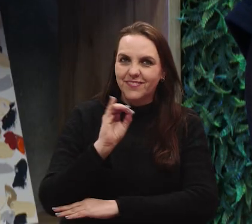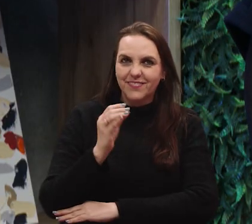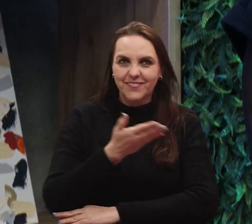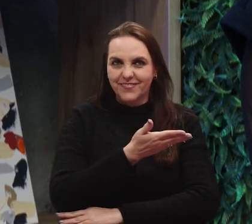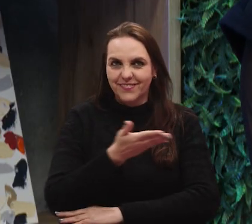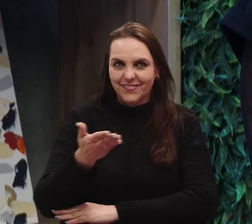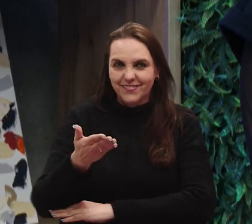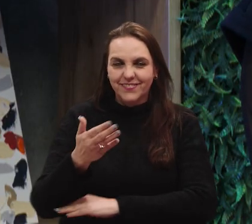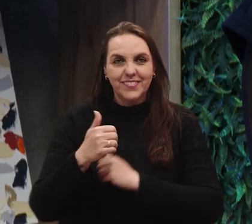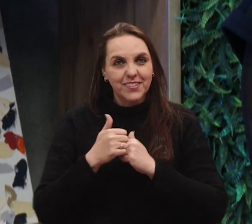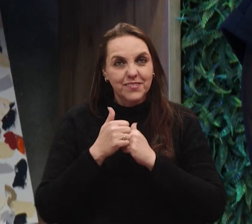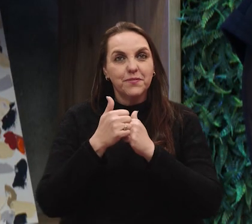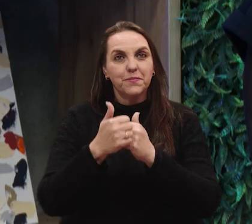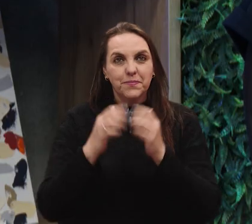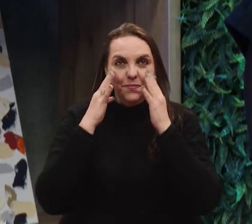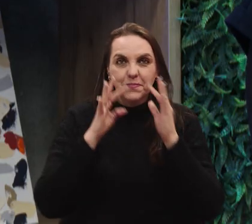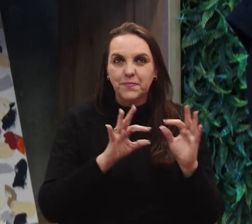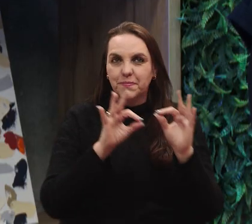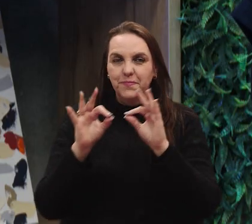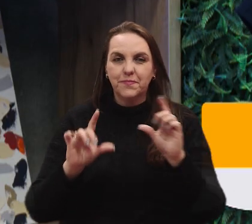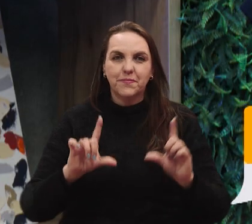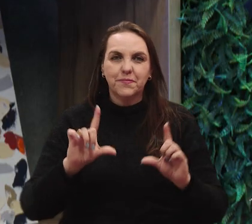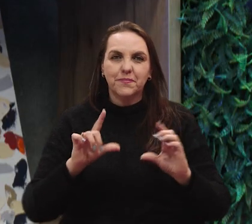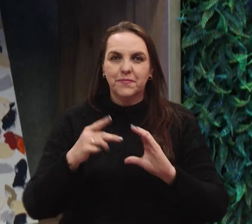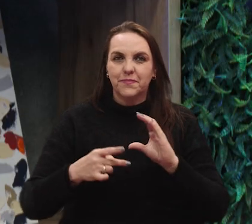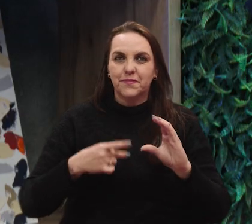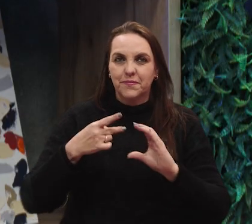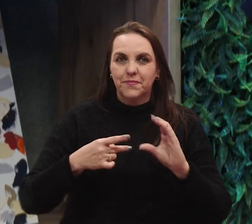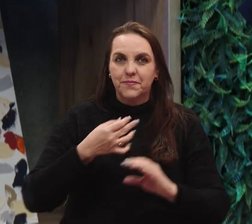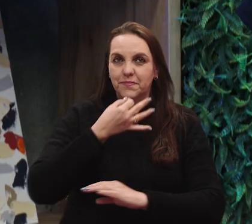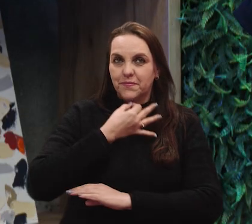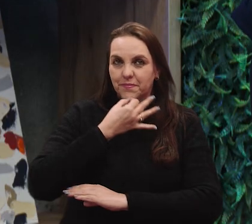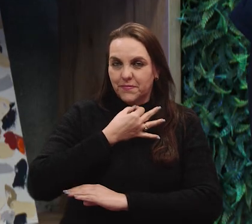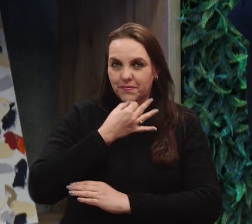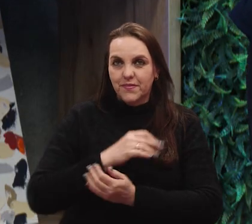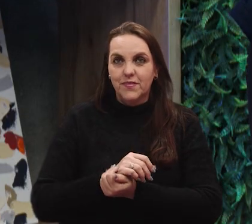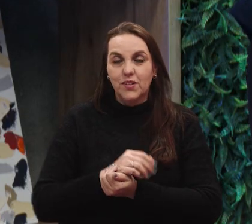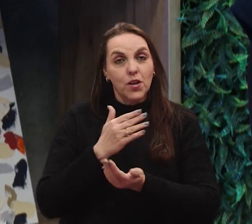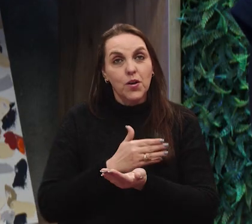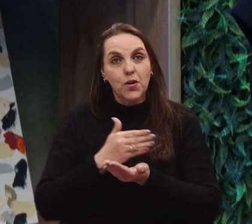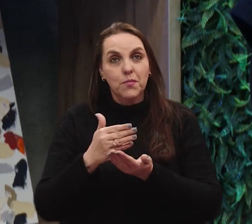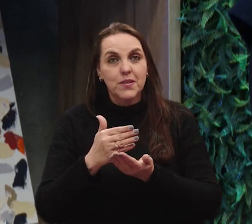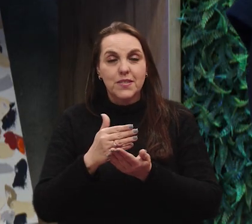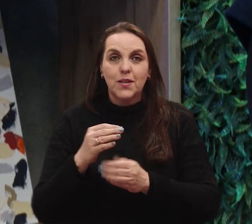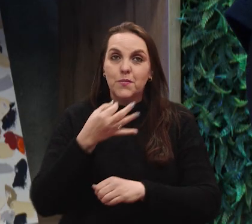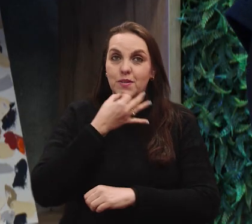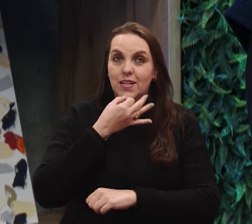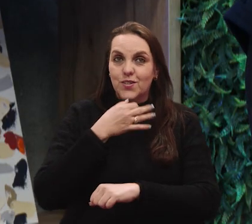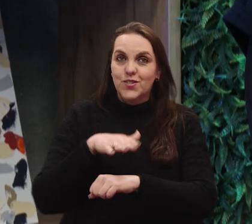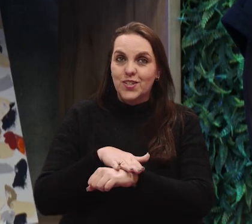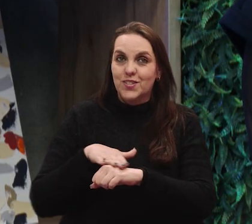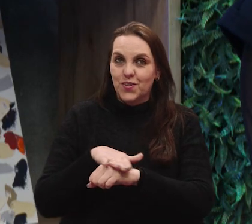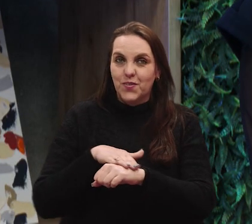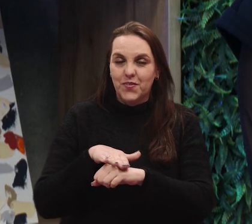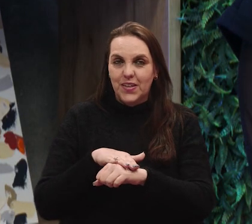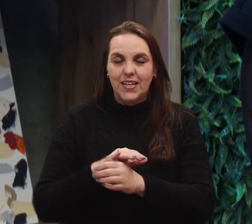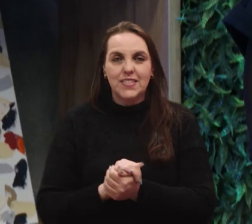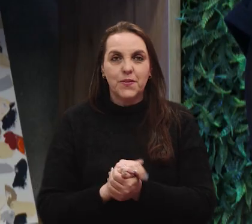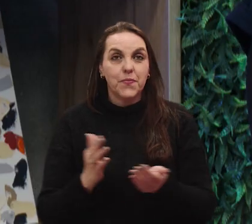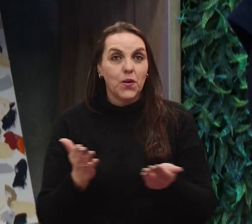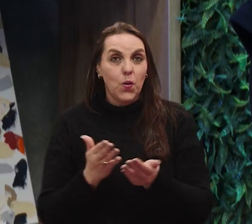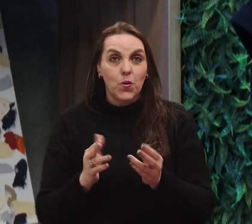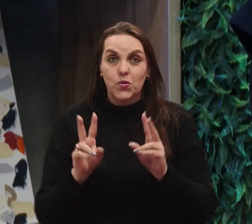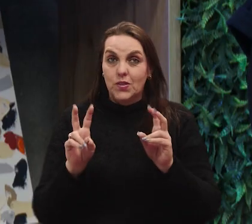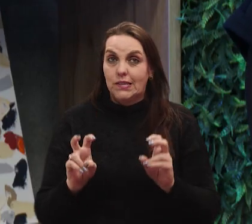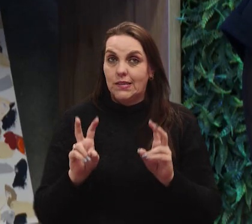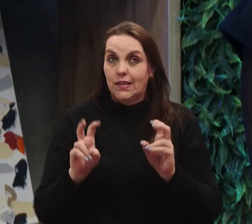Olá para você que nos acompanha pela TV Câmara de Caxias do Sul. Estamos começando mais um Caxias Conversa e